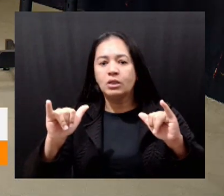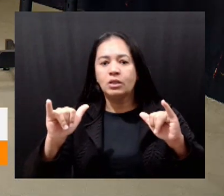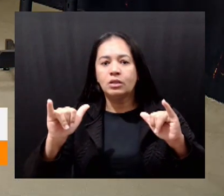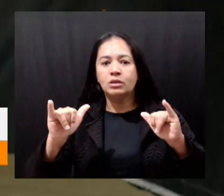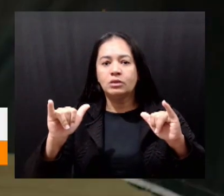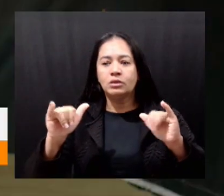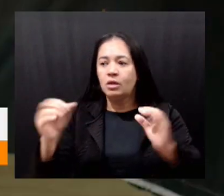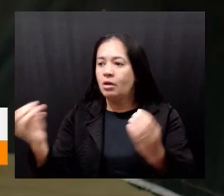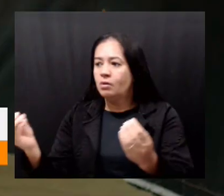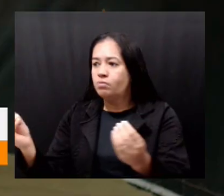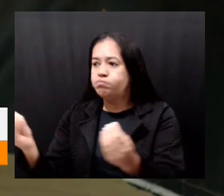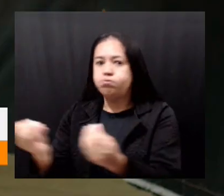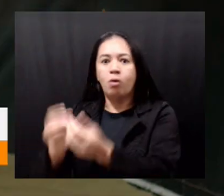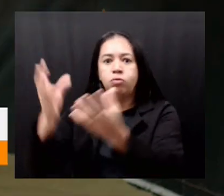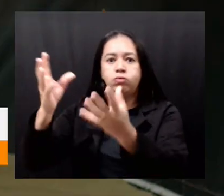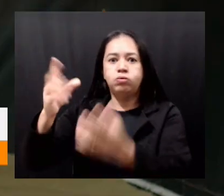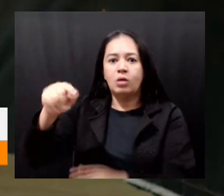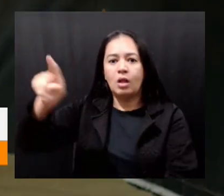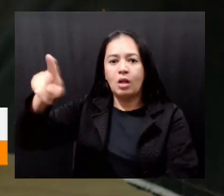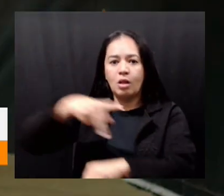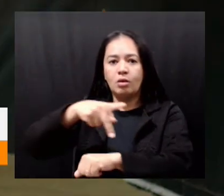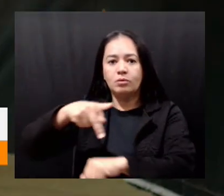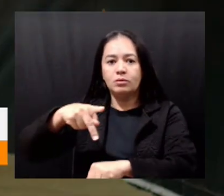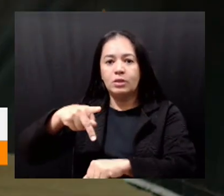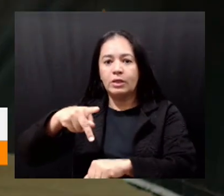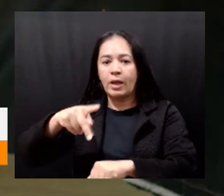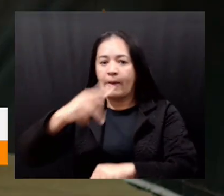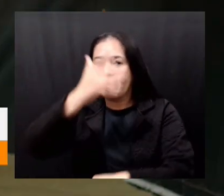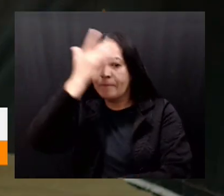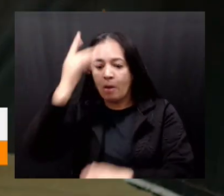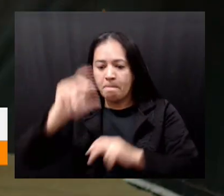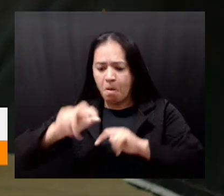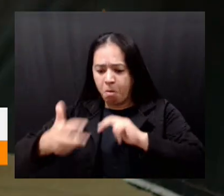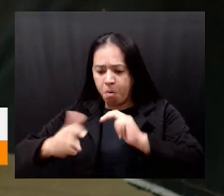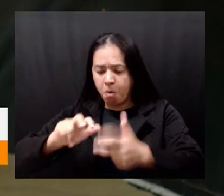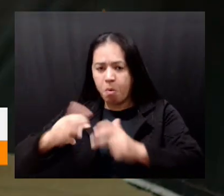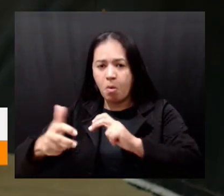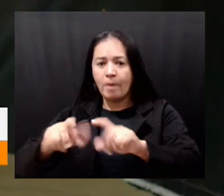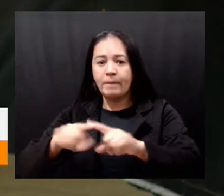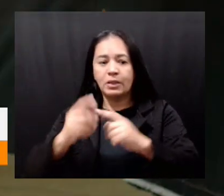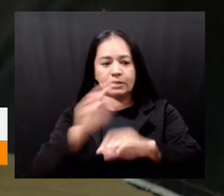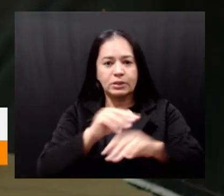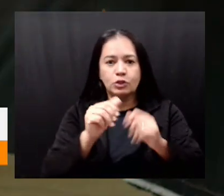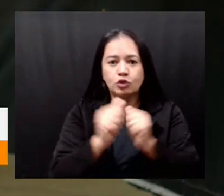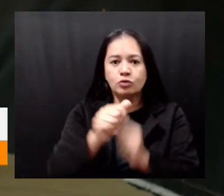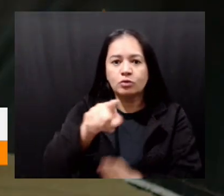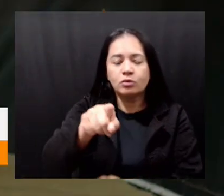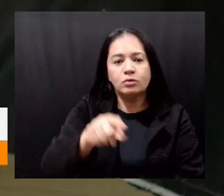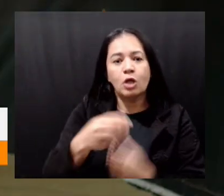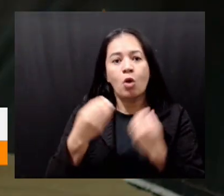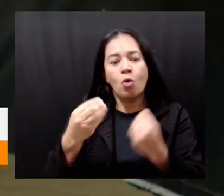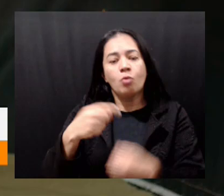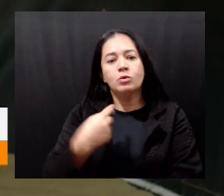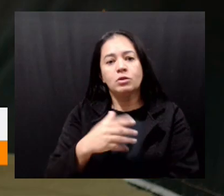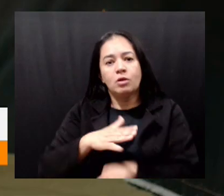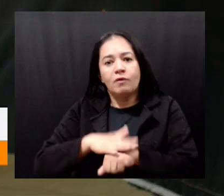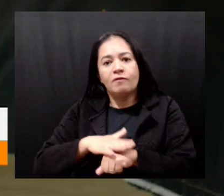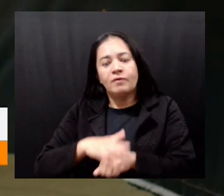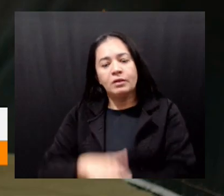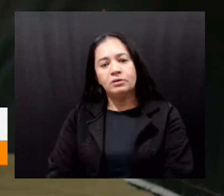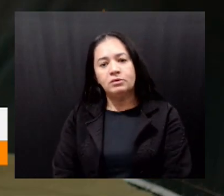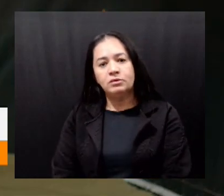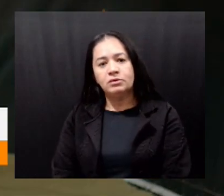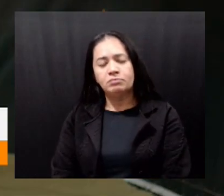ceifou várias vidas, e a criança está do seu lado. E aí como que a gente faz para explicar para